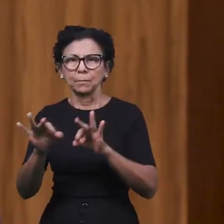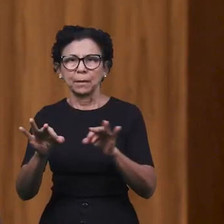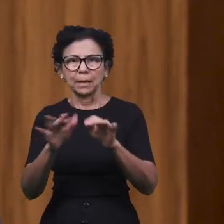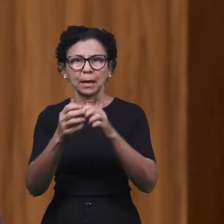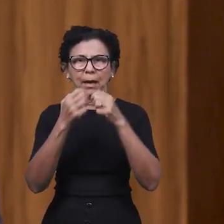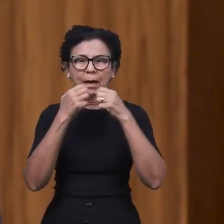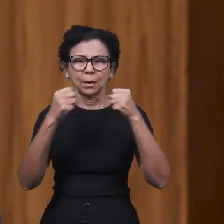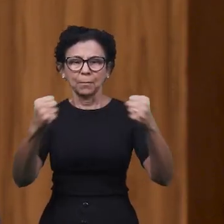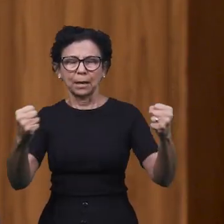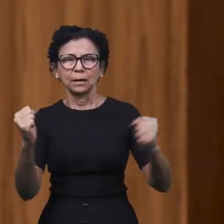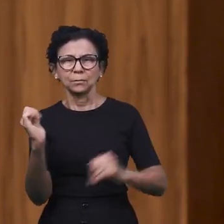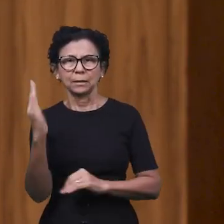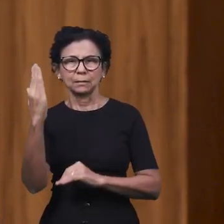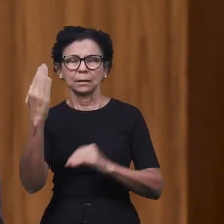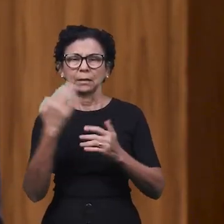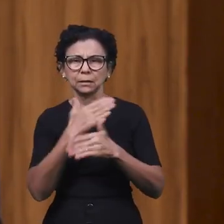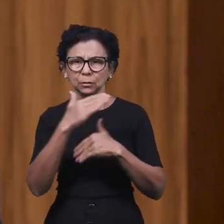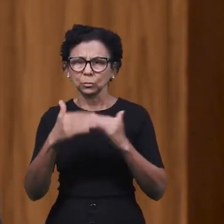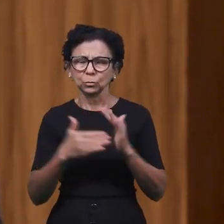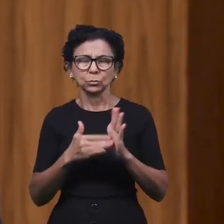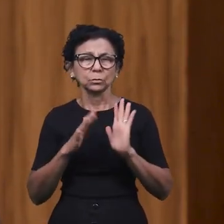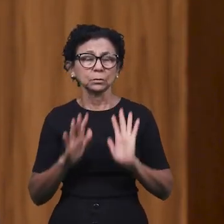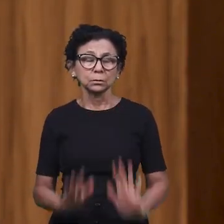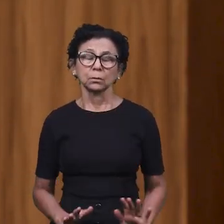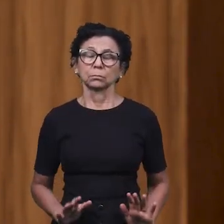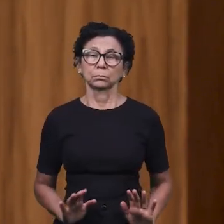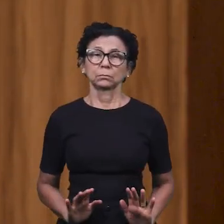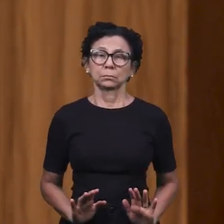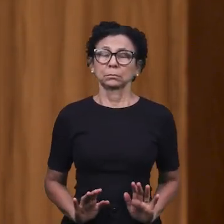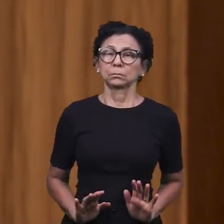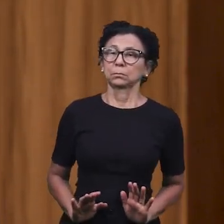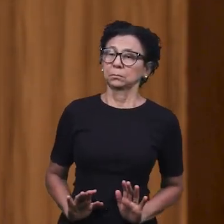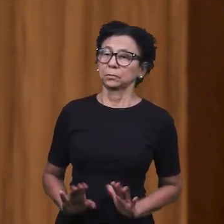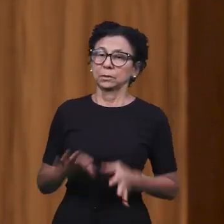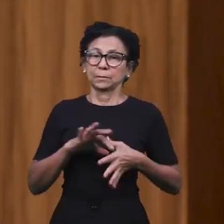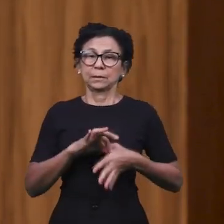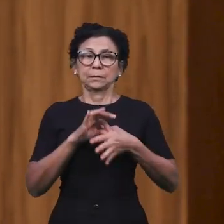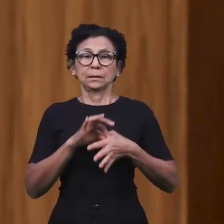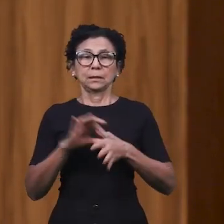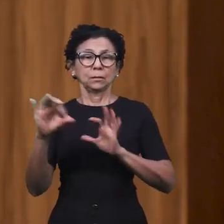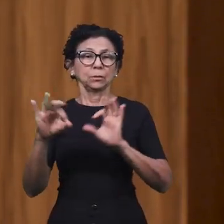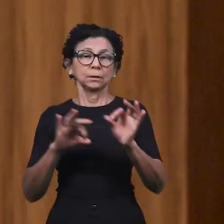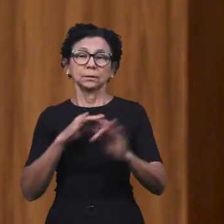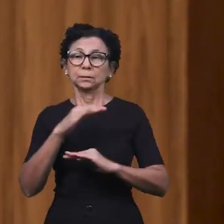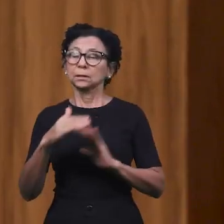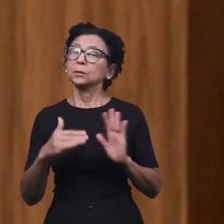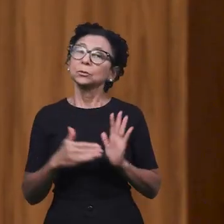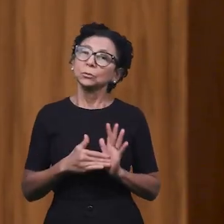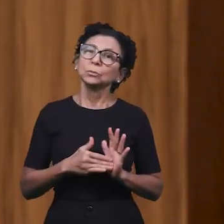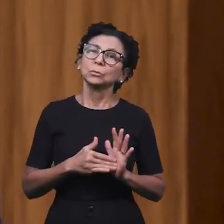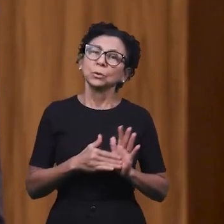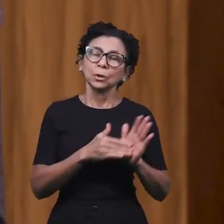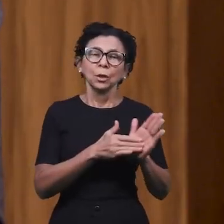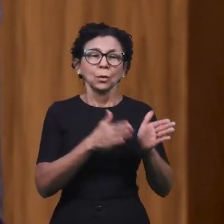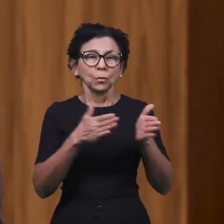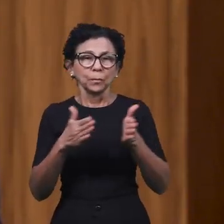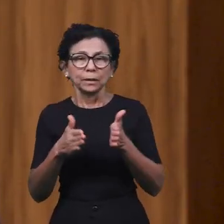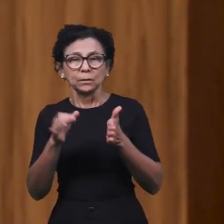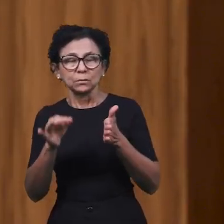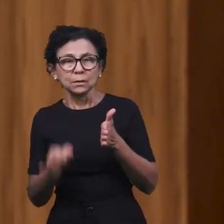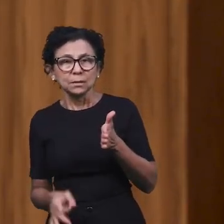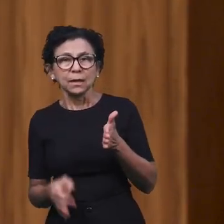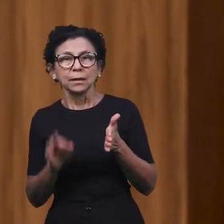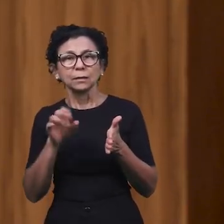ela precisa estar posse exatamente para organizar as coisas, os tempos e os movimentos daquilo que precisa ser